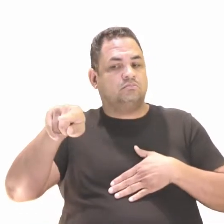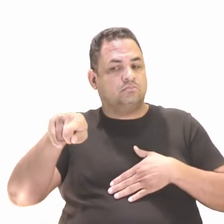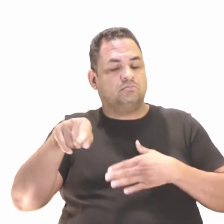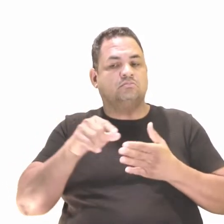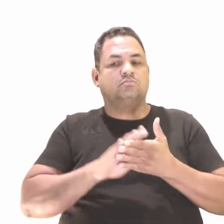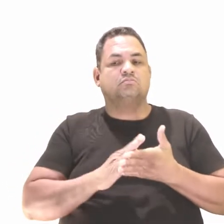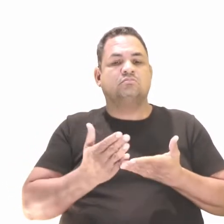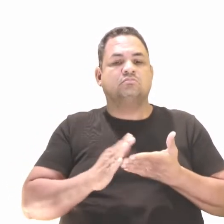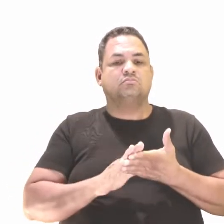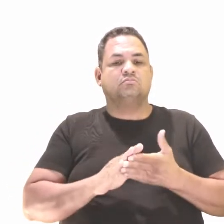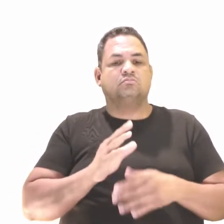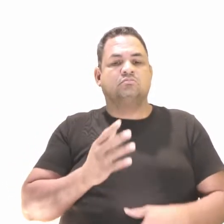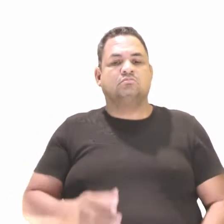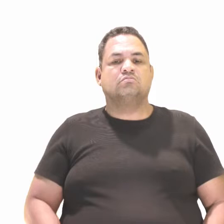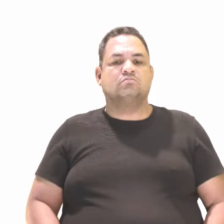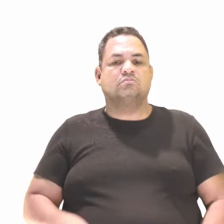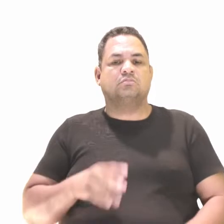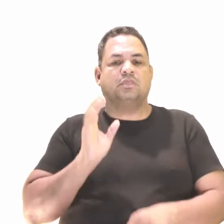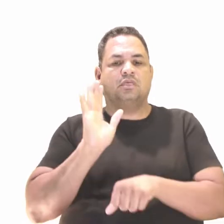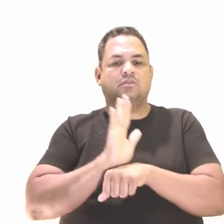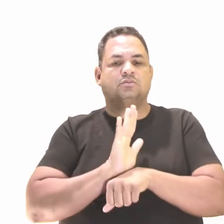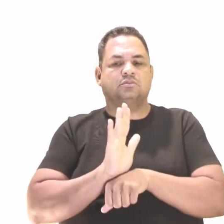vai para o movies?